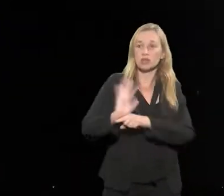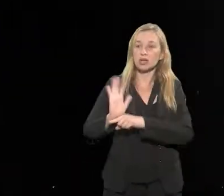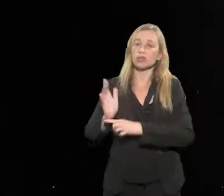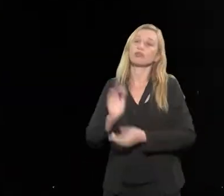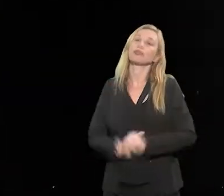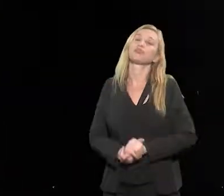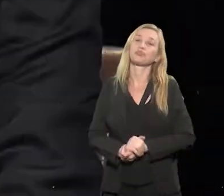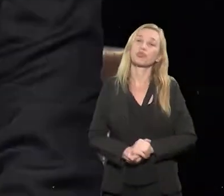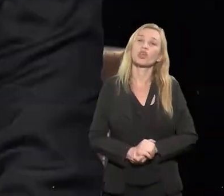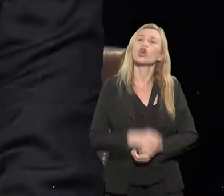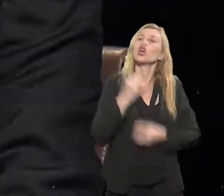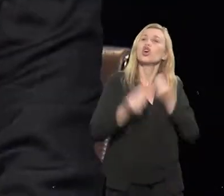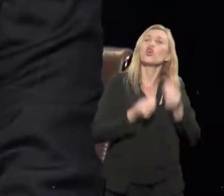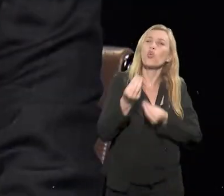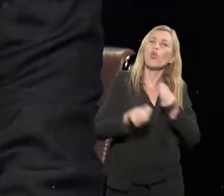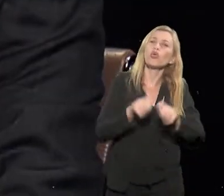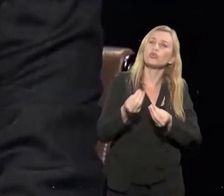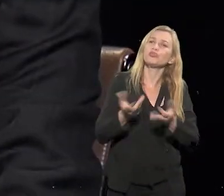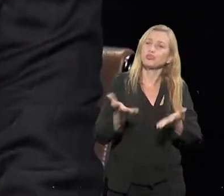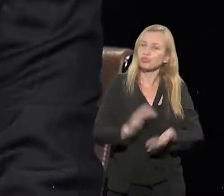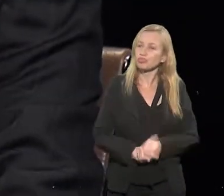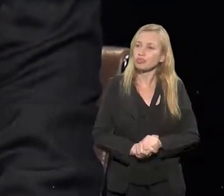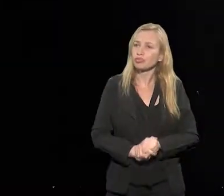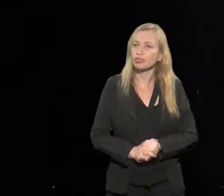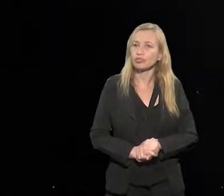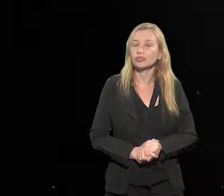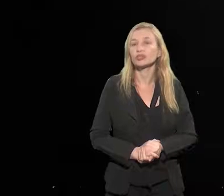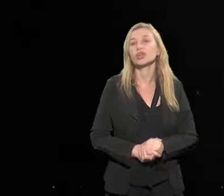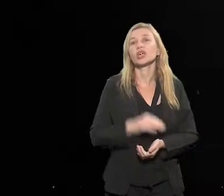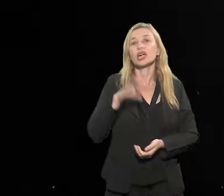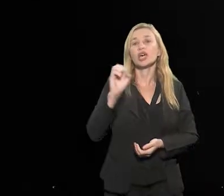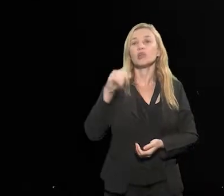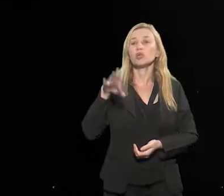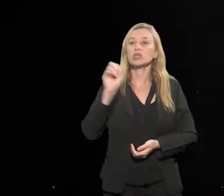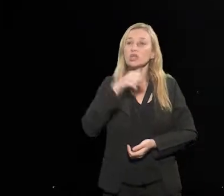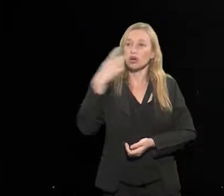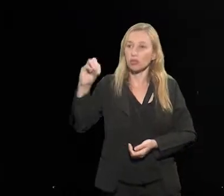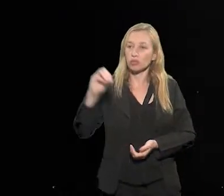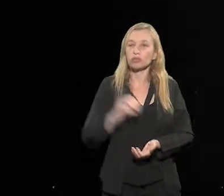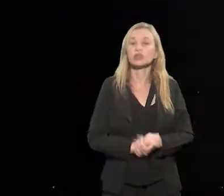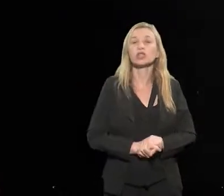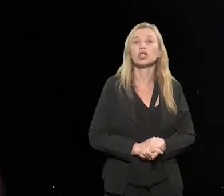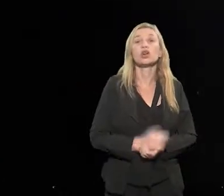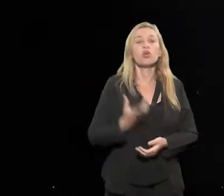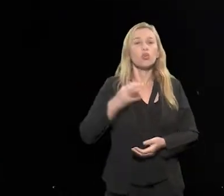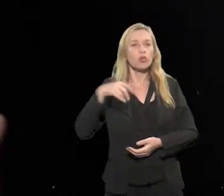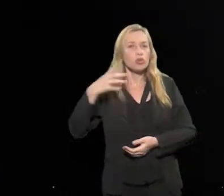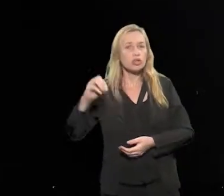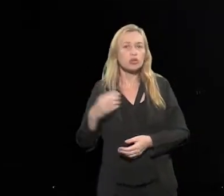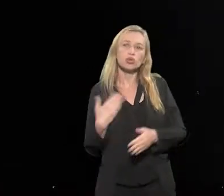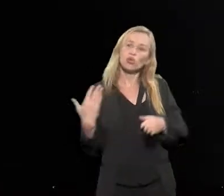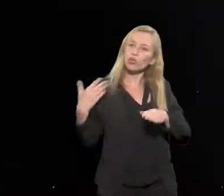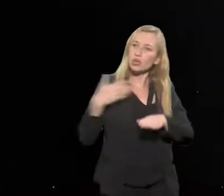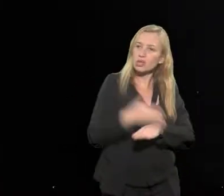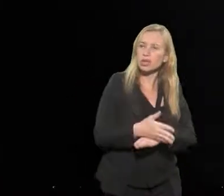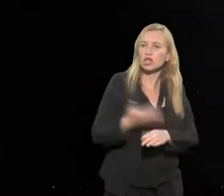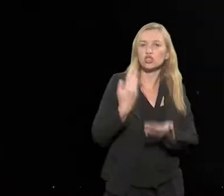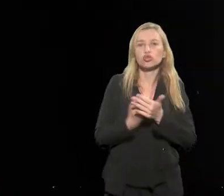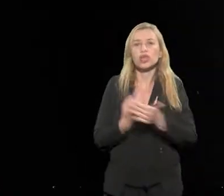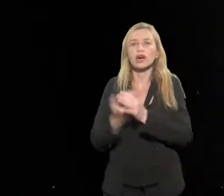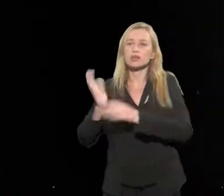cinema. E como é que surgiu o Remoção? Cara, o Remoção, quando eu começo a estudar